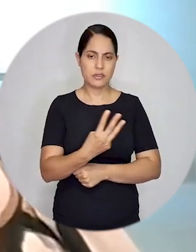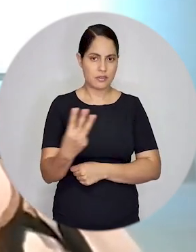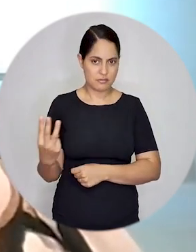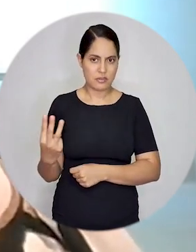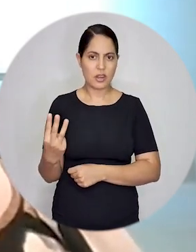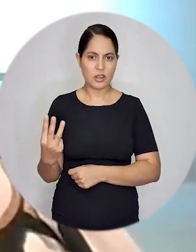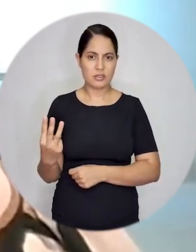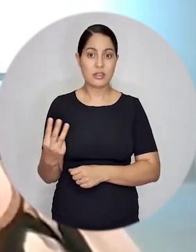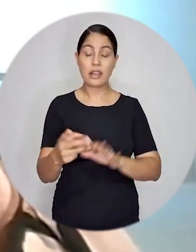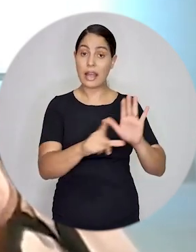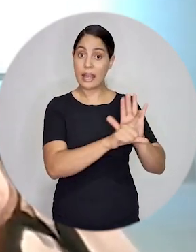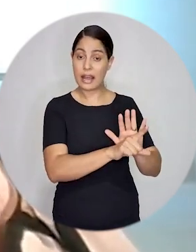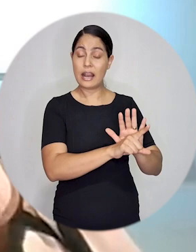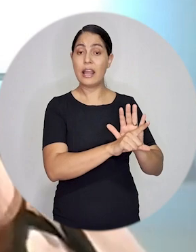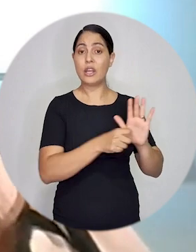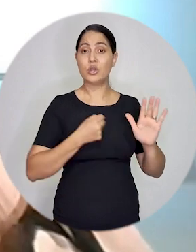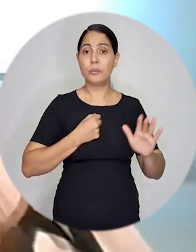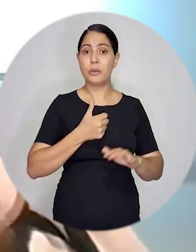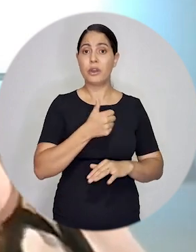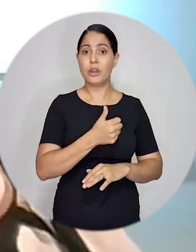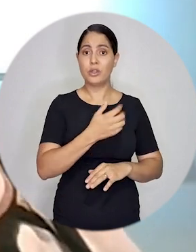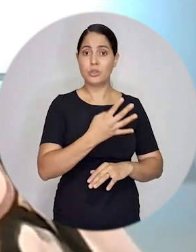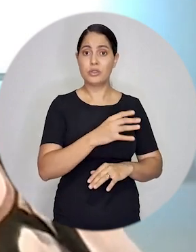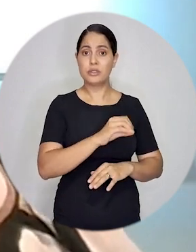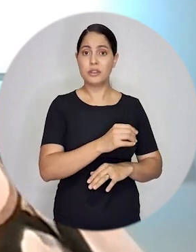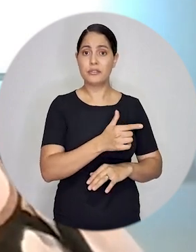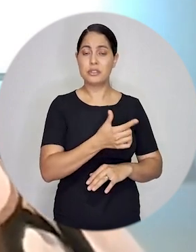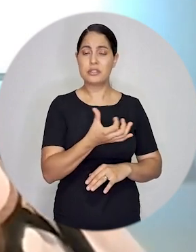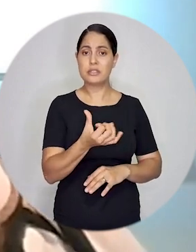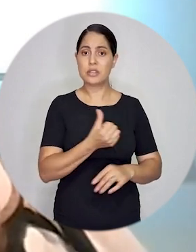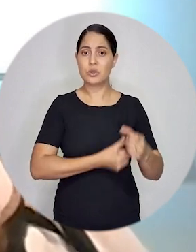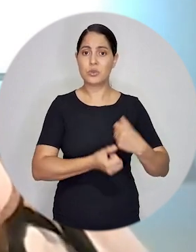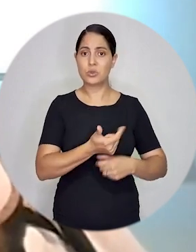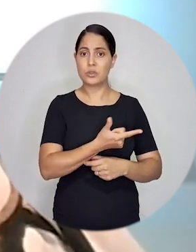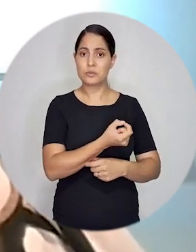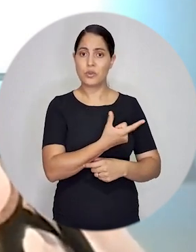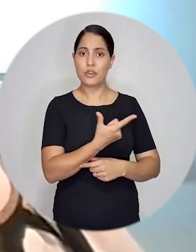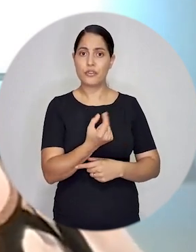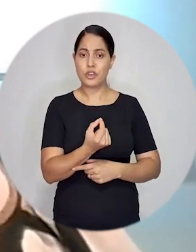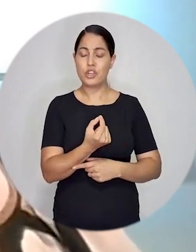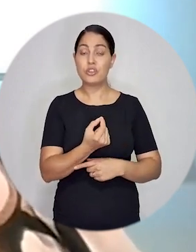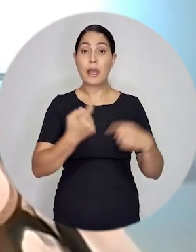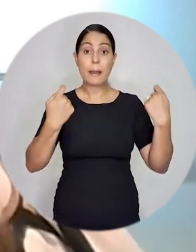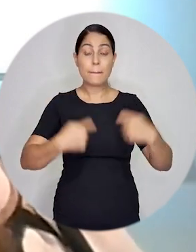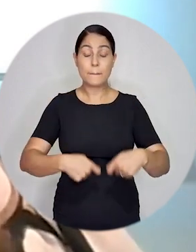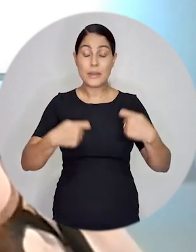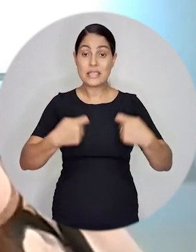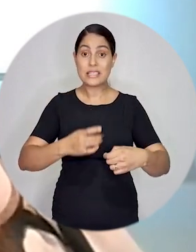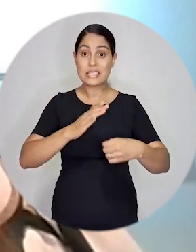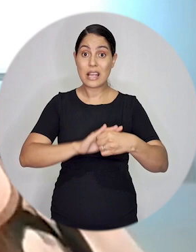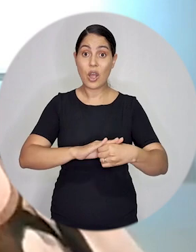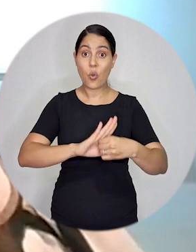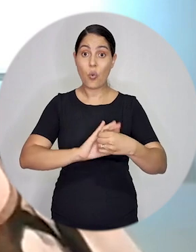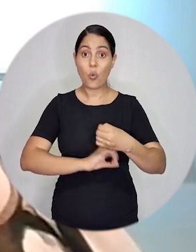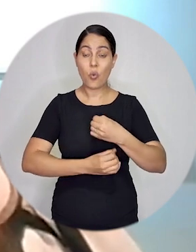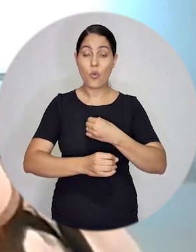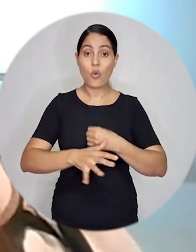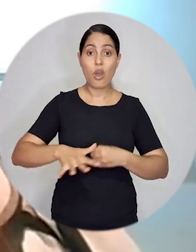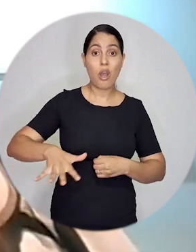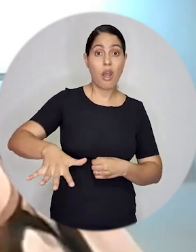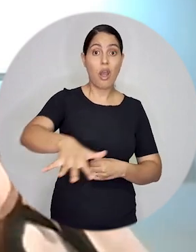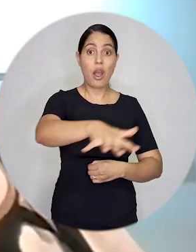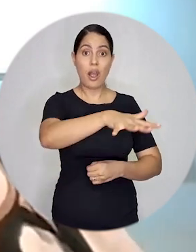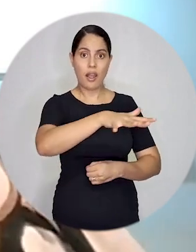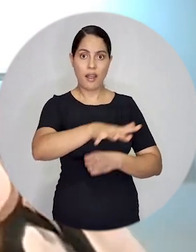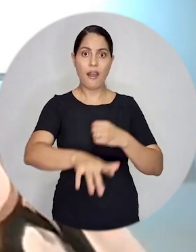Lei 14.026 de 2020, para universalizar o saneamento